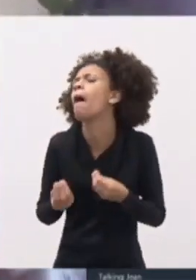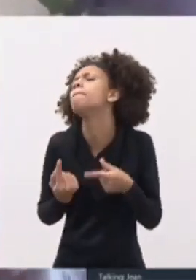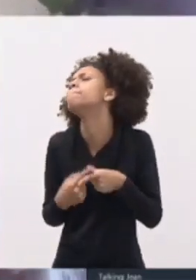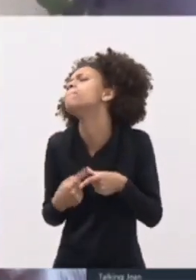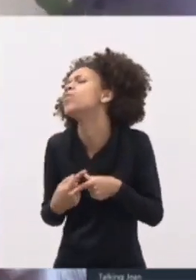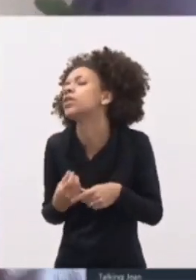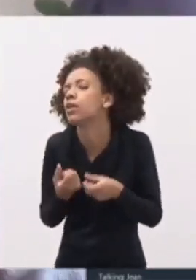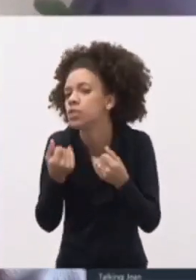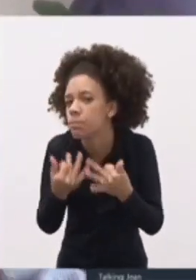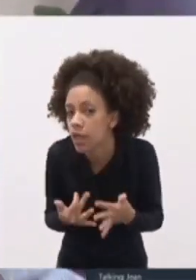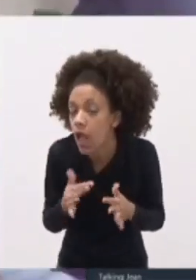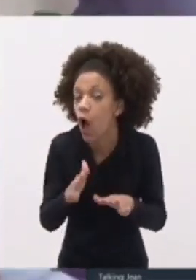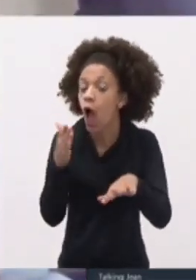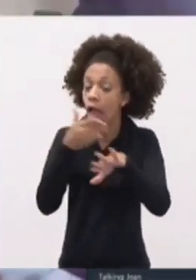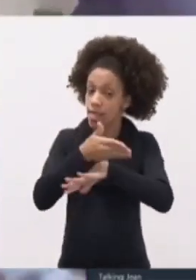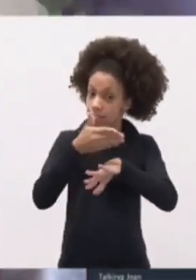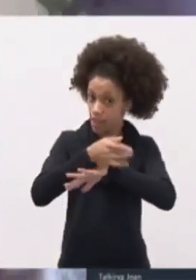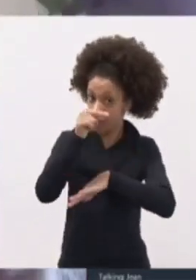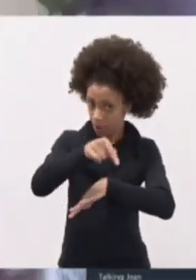assim, Thalita, entra lá,